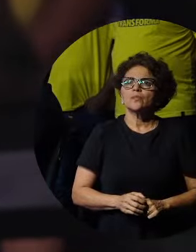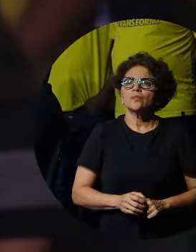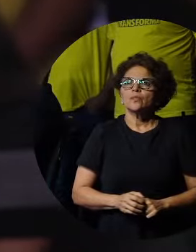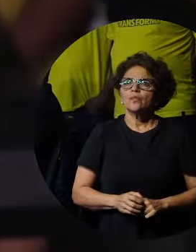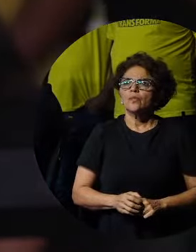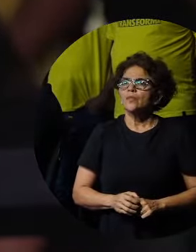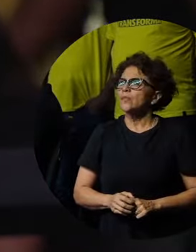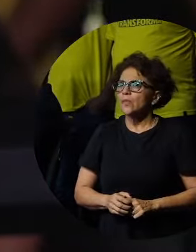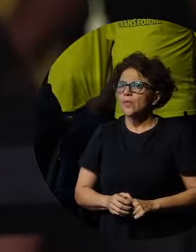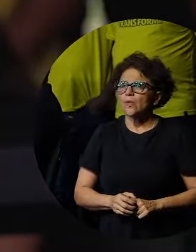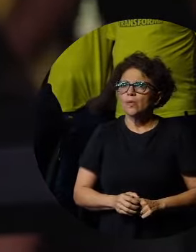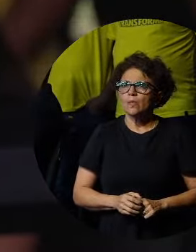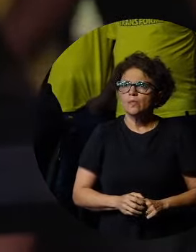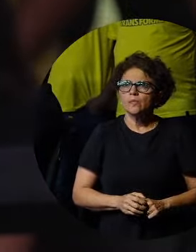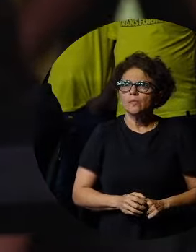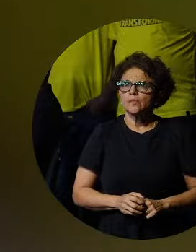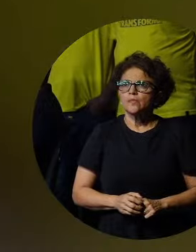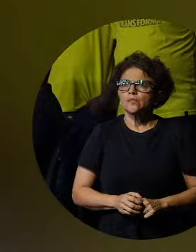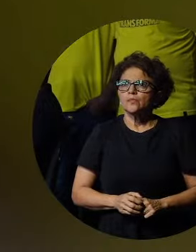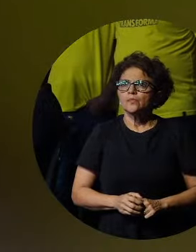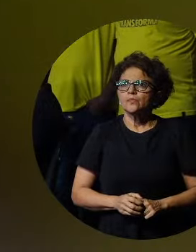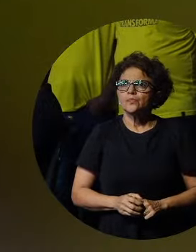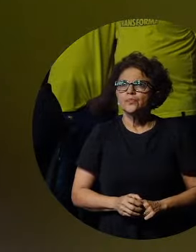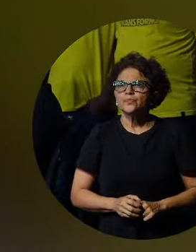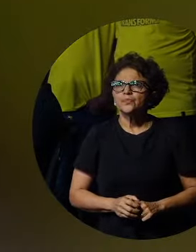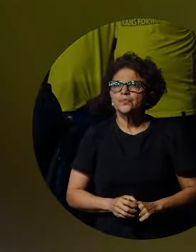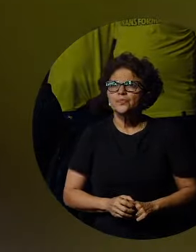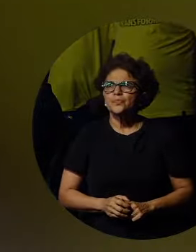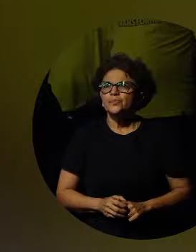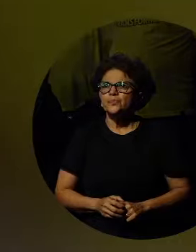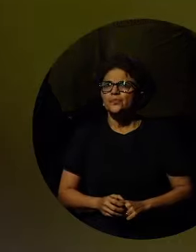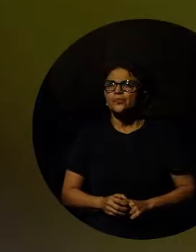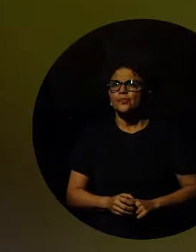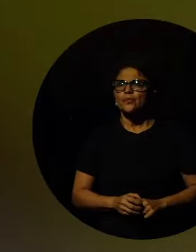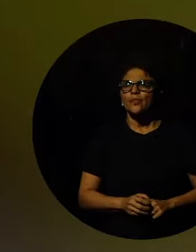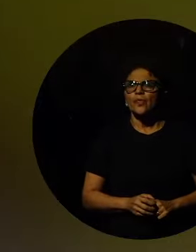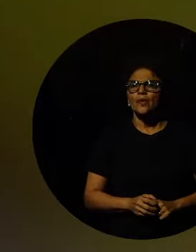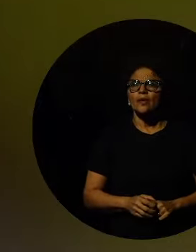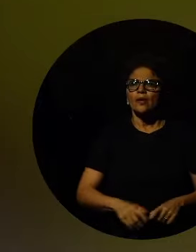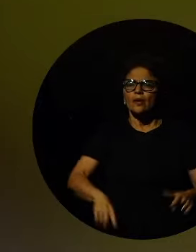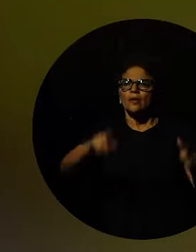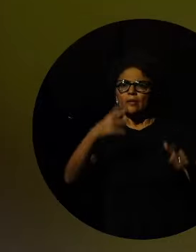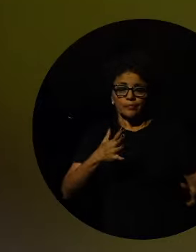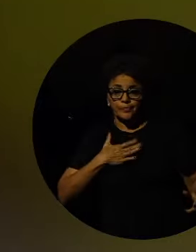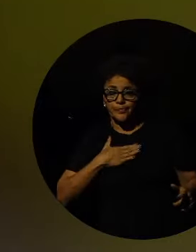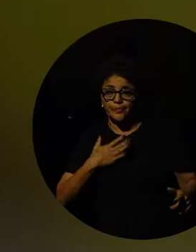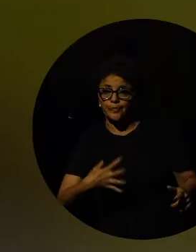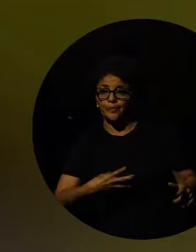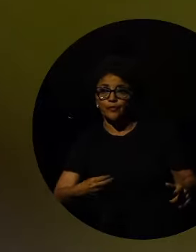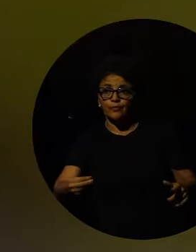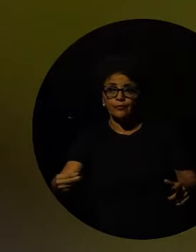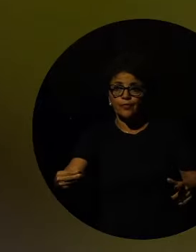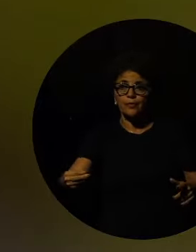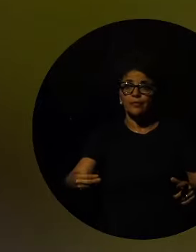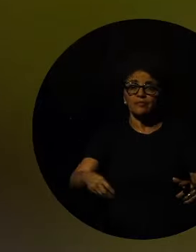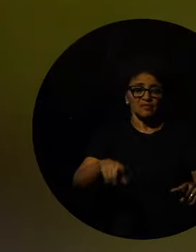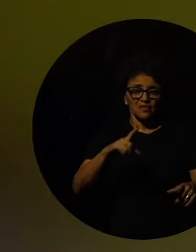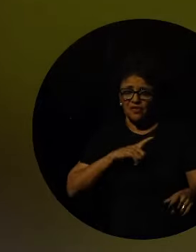Vai conseguir? Depois de mais de 4 meses sem notícias do meu filho, porque ele estava nas